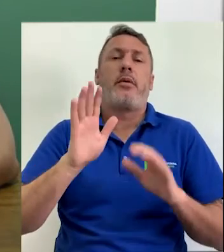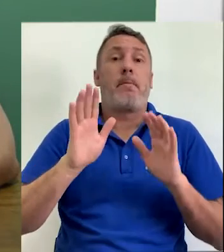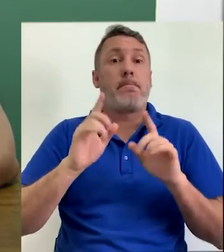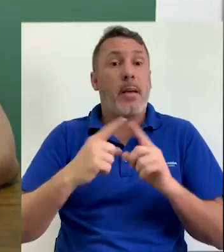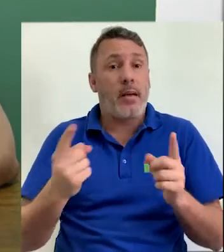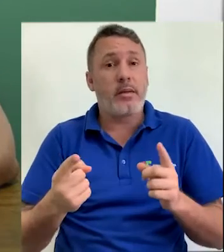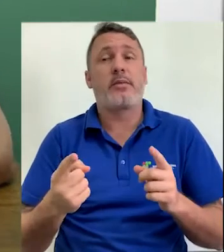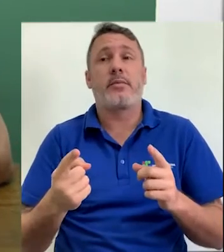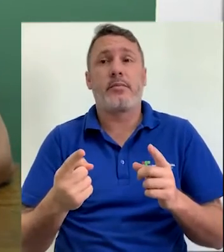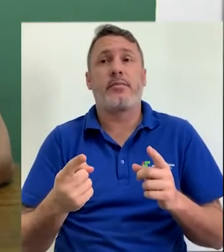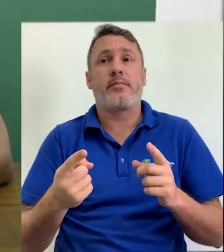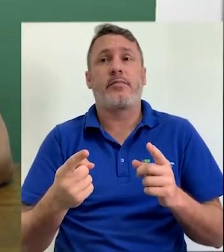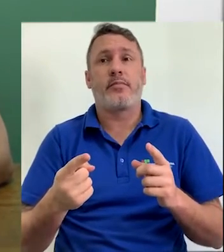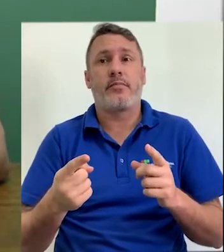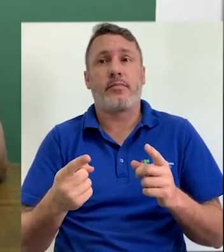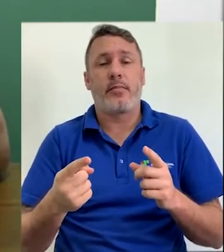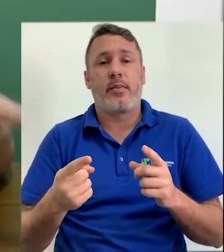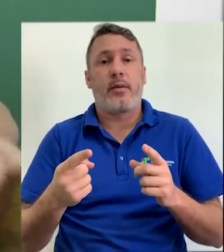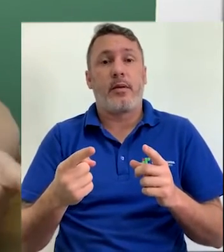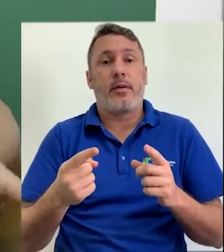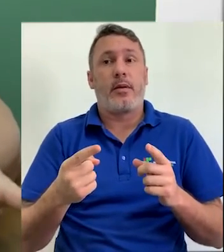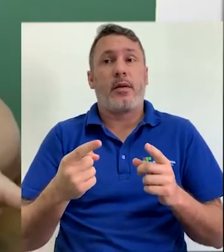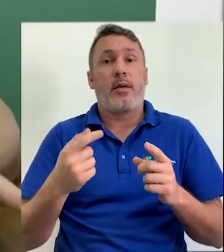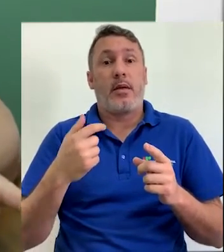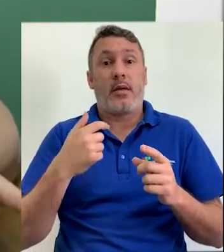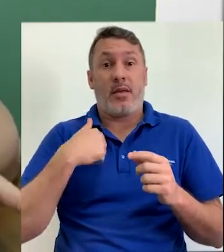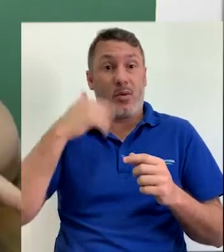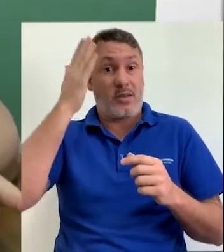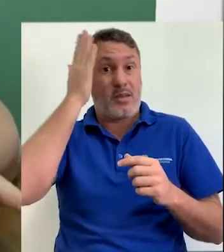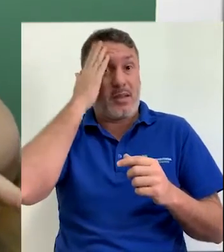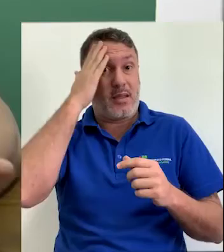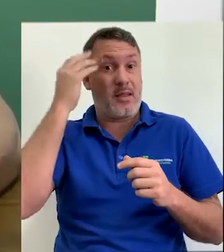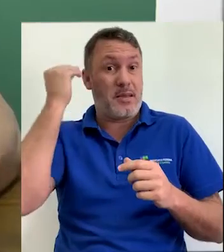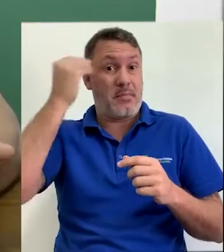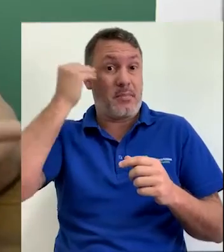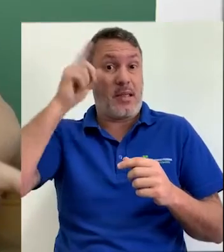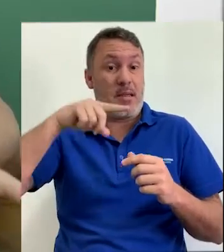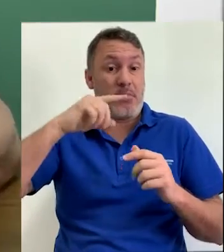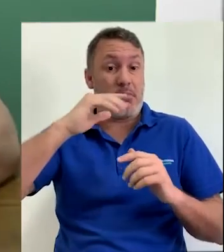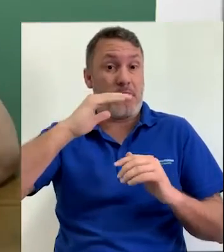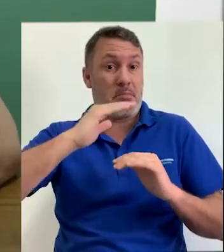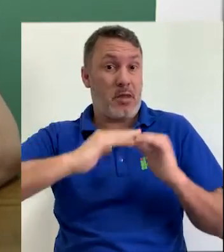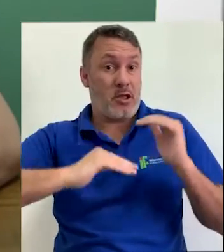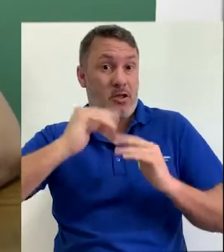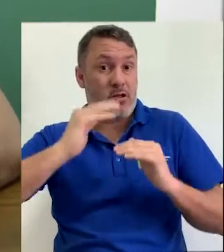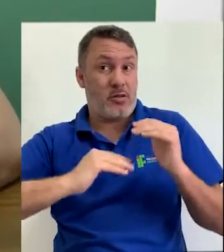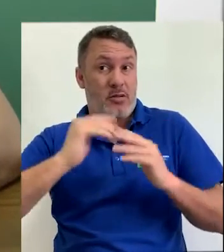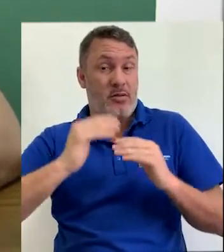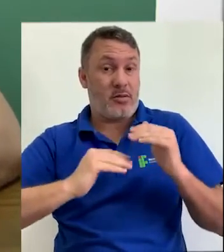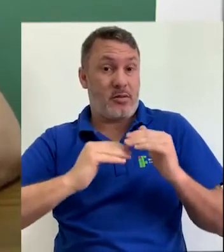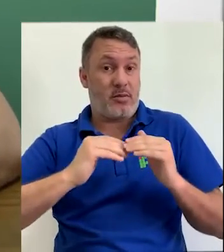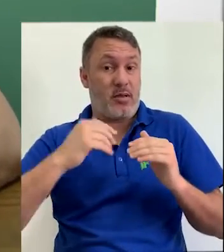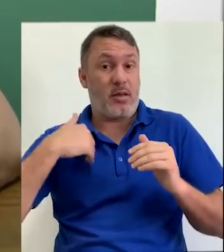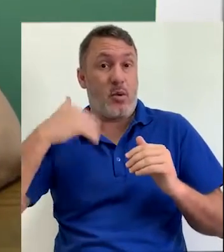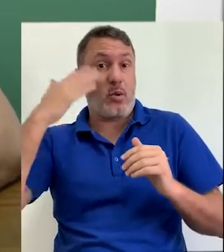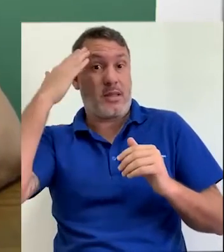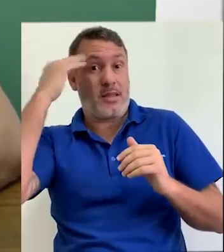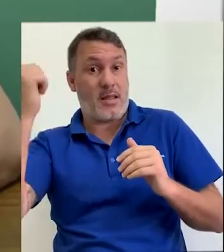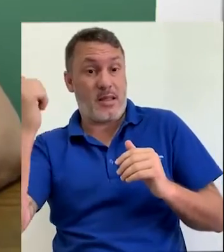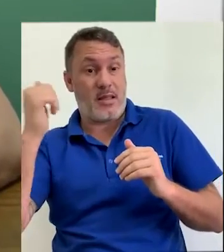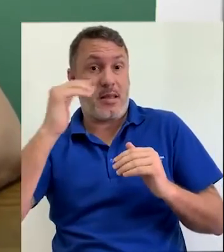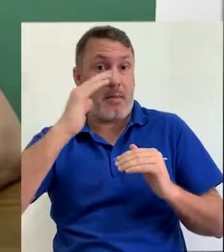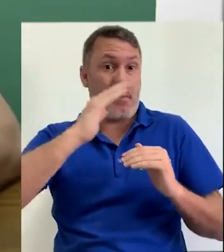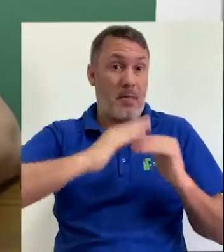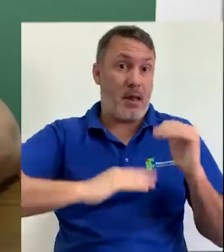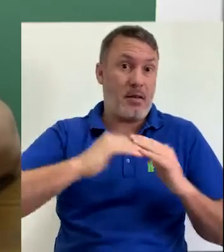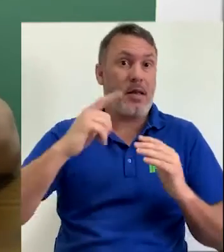mas partir do que eu sei para a prática, muitas vezes ali tem uma distância.